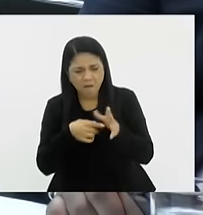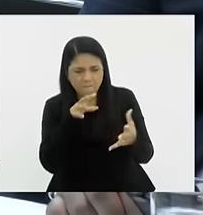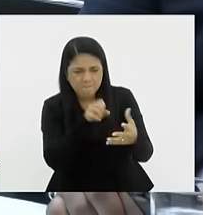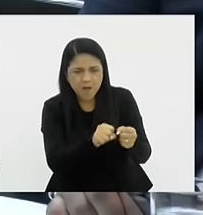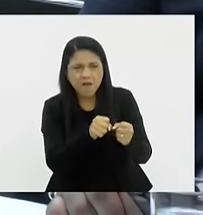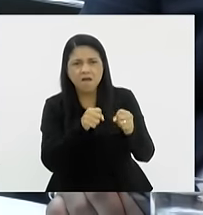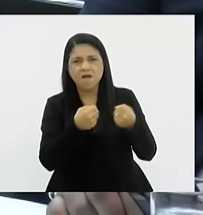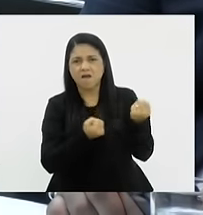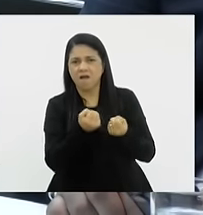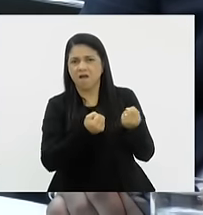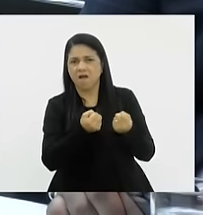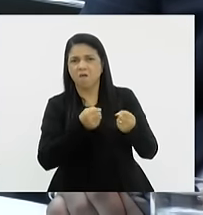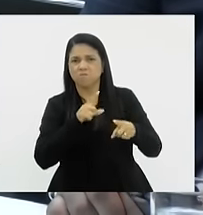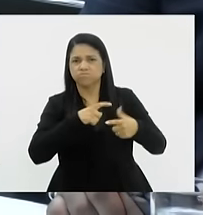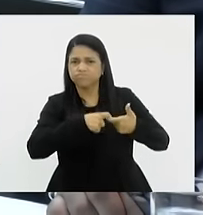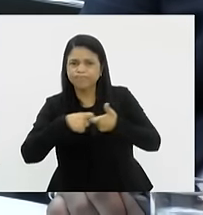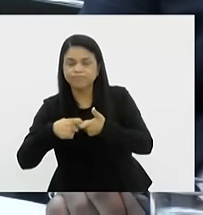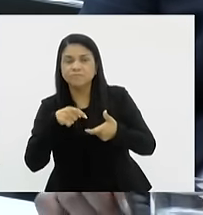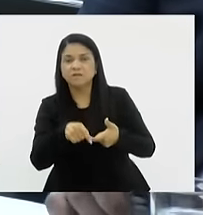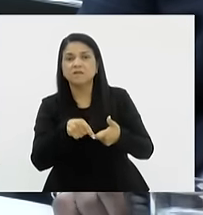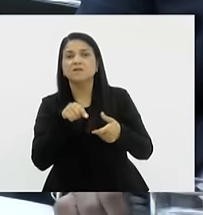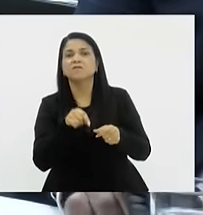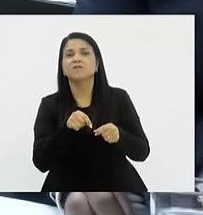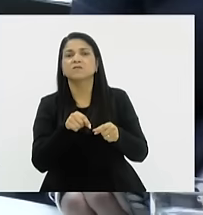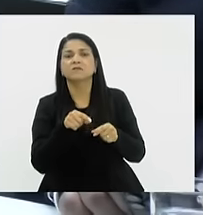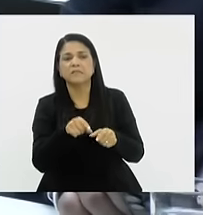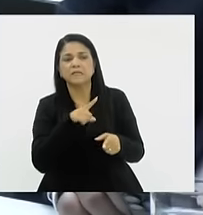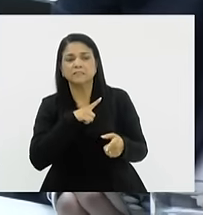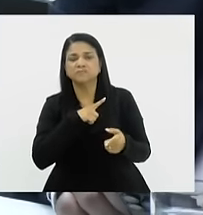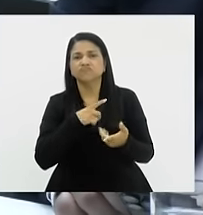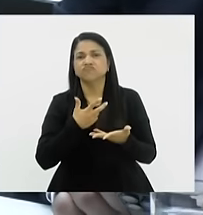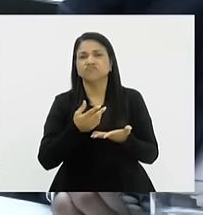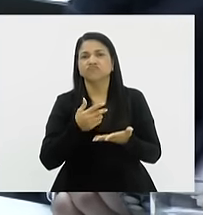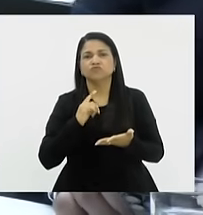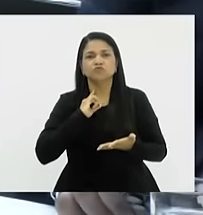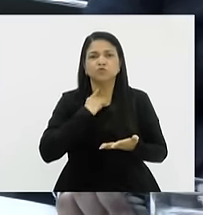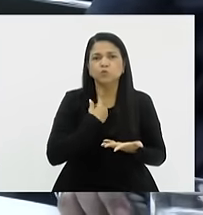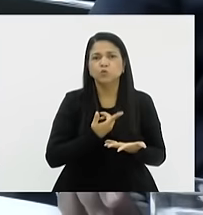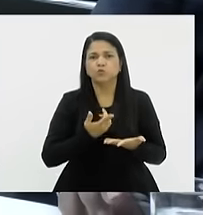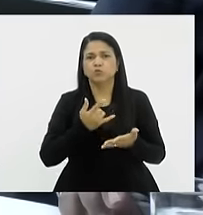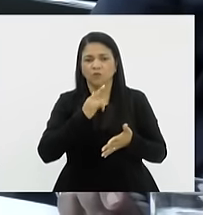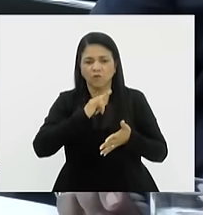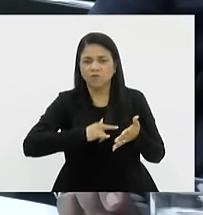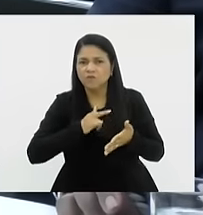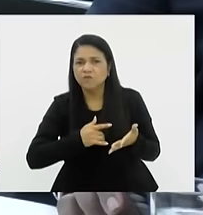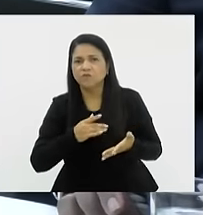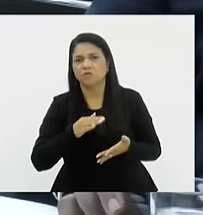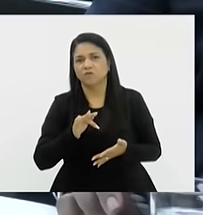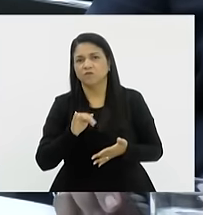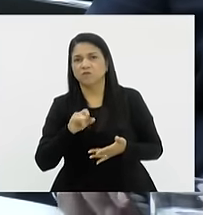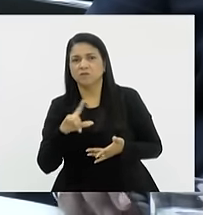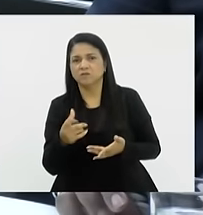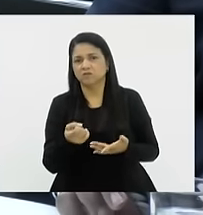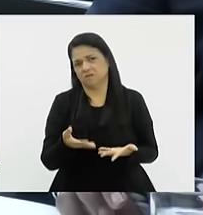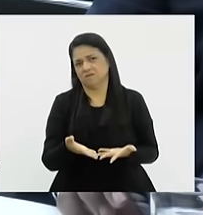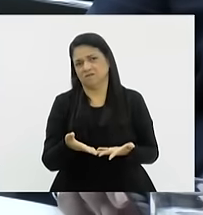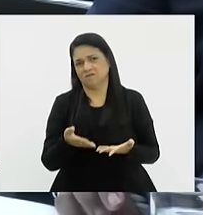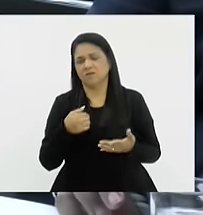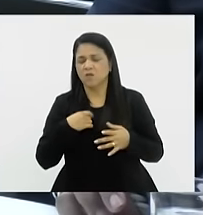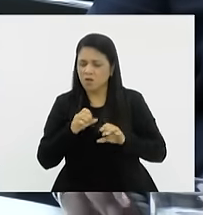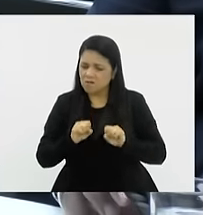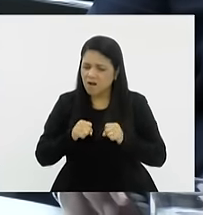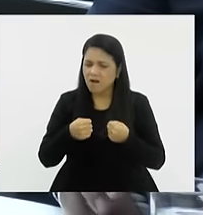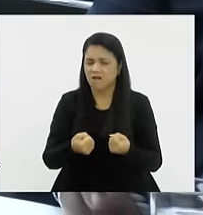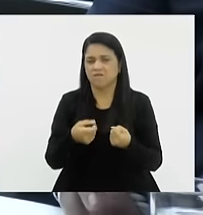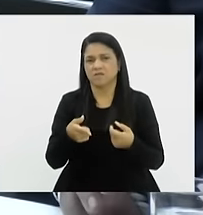para roubar o carro do trabalhador. Não permita isso, comandante. Nós temos o maior carinho por vocês, queremos continuar tendo e defendendo a tropa.